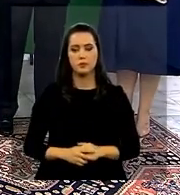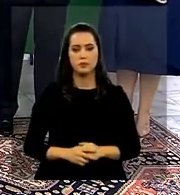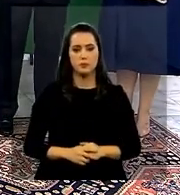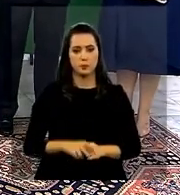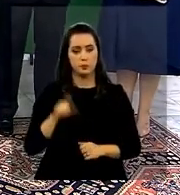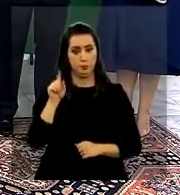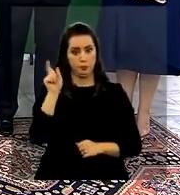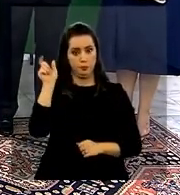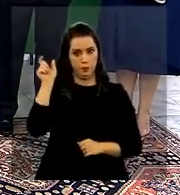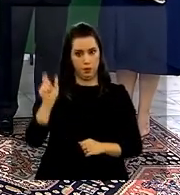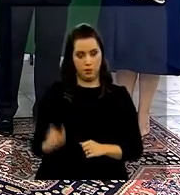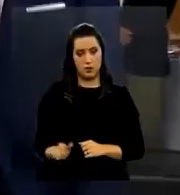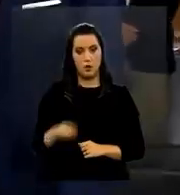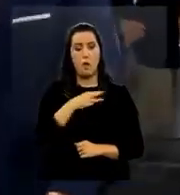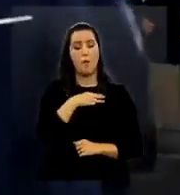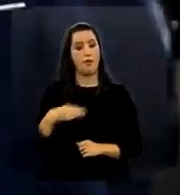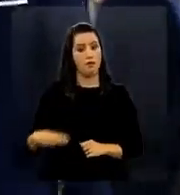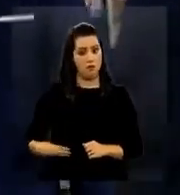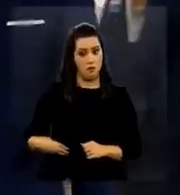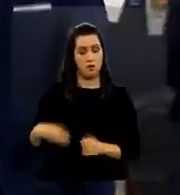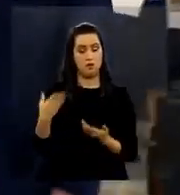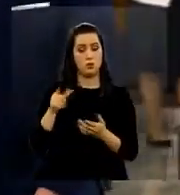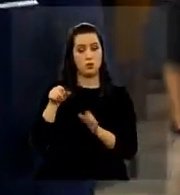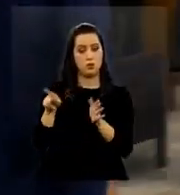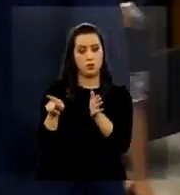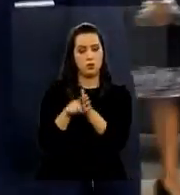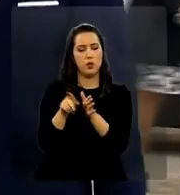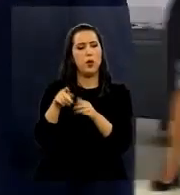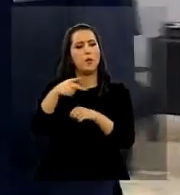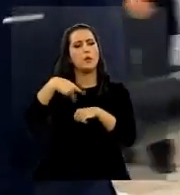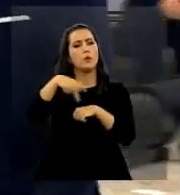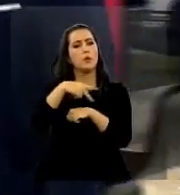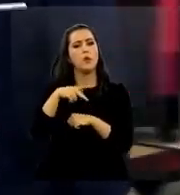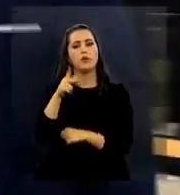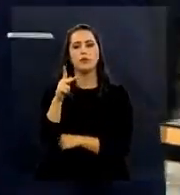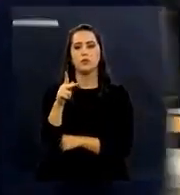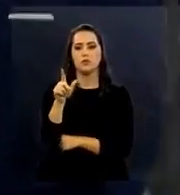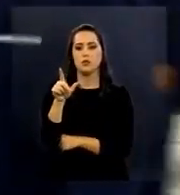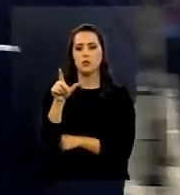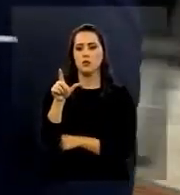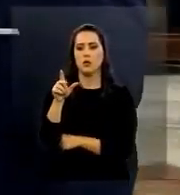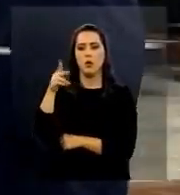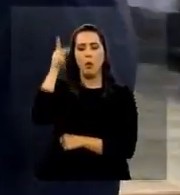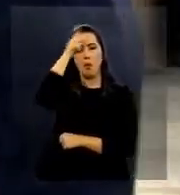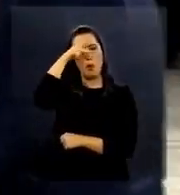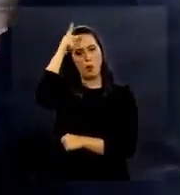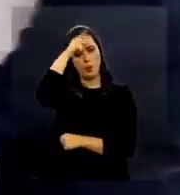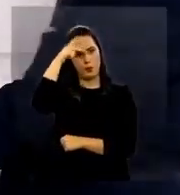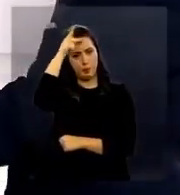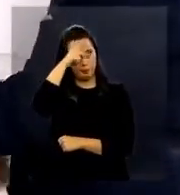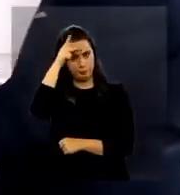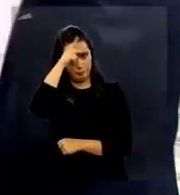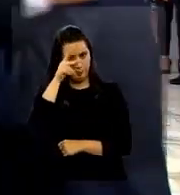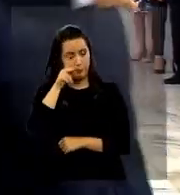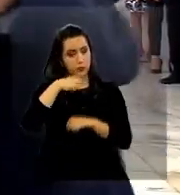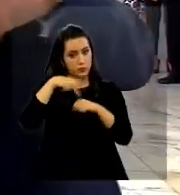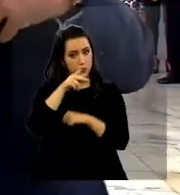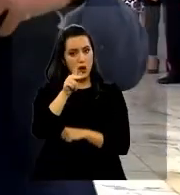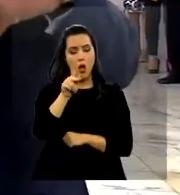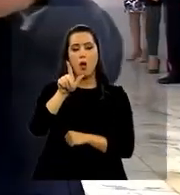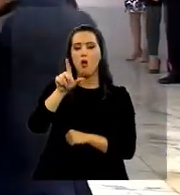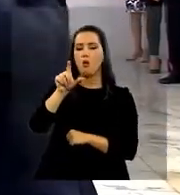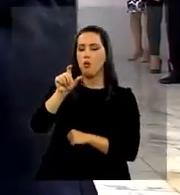Zaputovics, ministro dos Negócios Estrangeiros da República da Polônia. Mais um país do leste europeu que